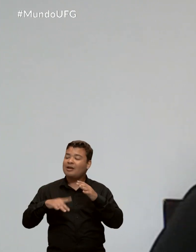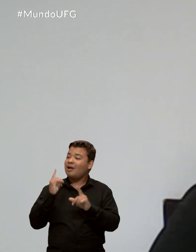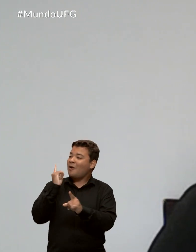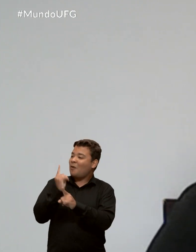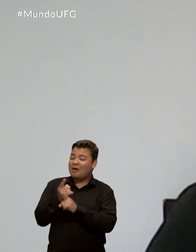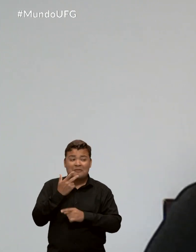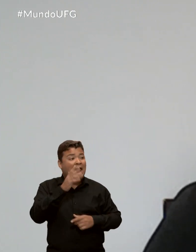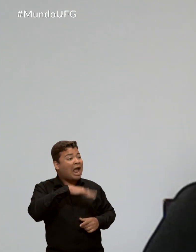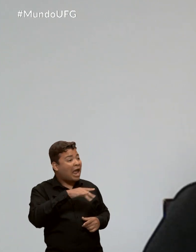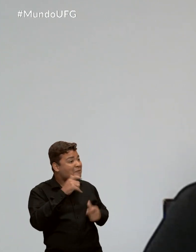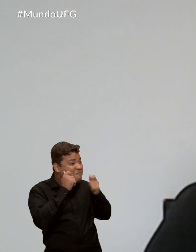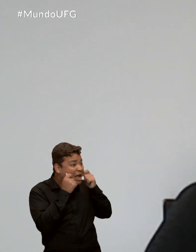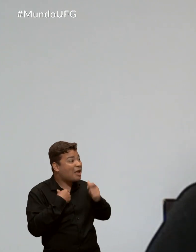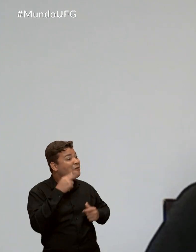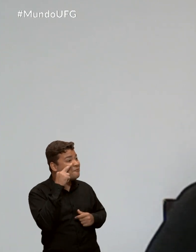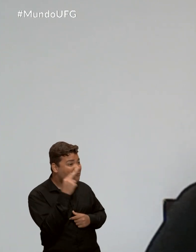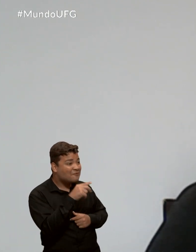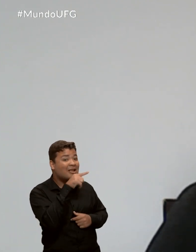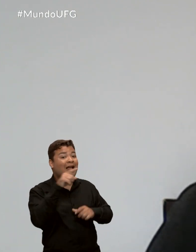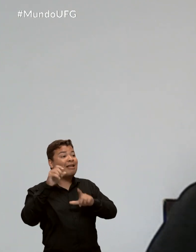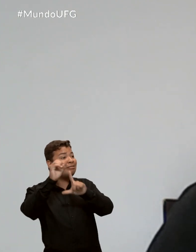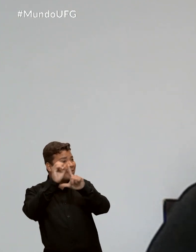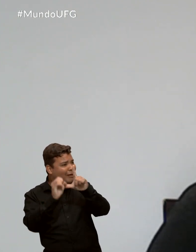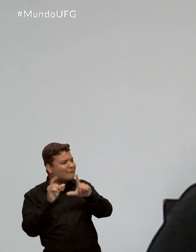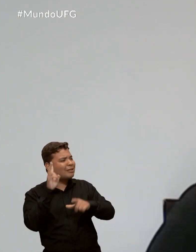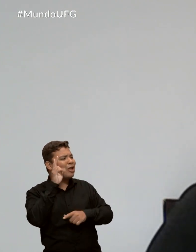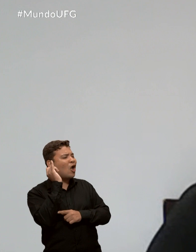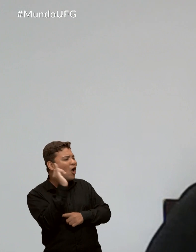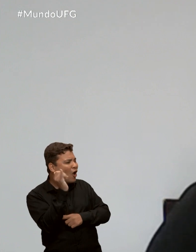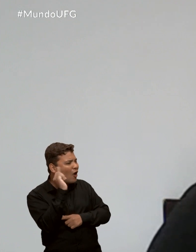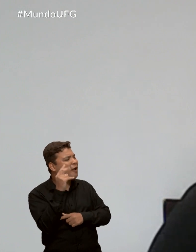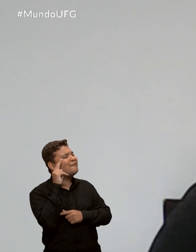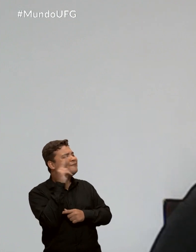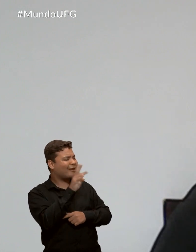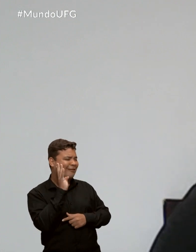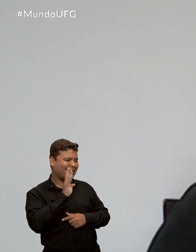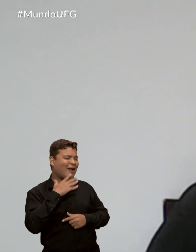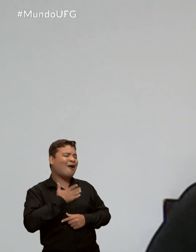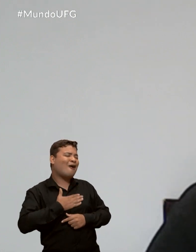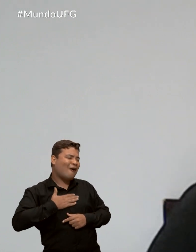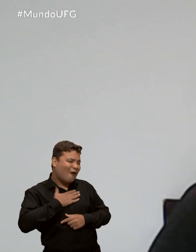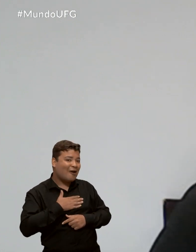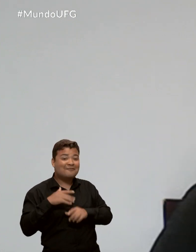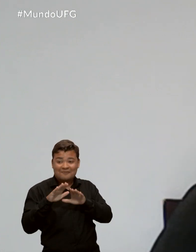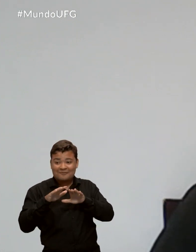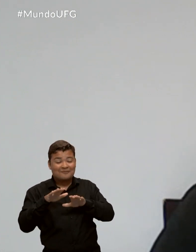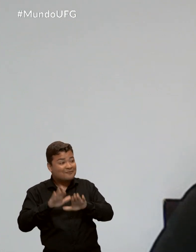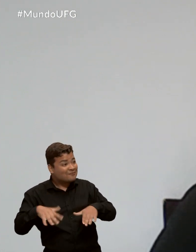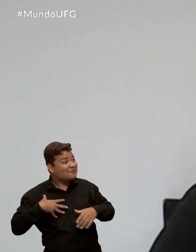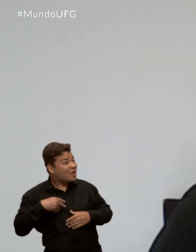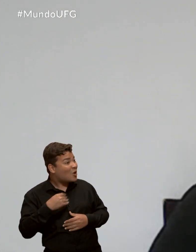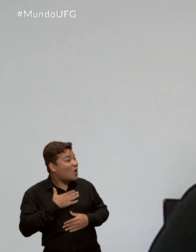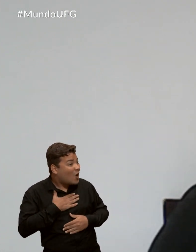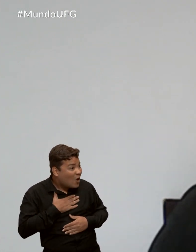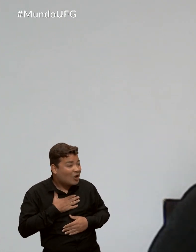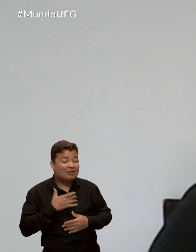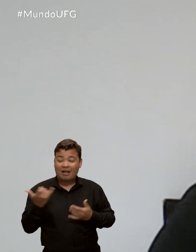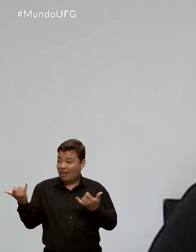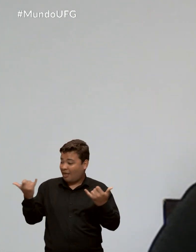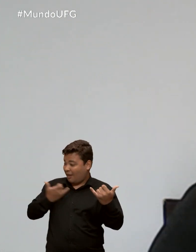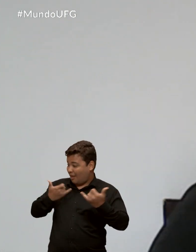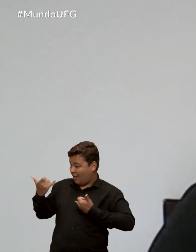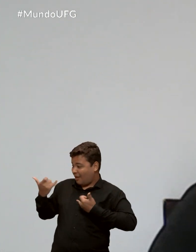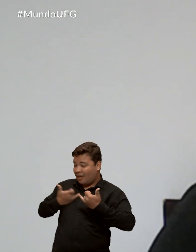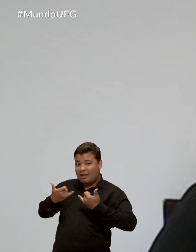assisto aqueles contos da TV UFG, eu gosto demais, ah, meus filhos gostam, sabe? E tem muita gente também que